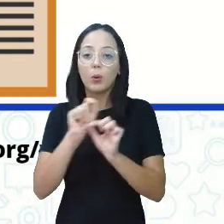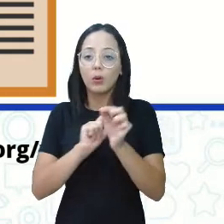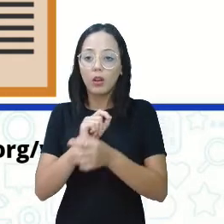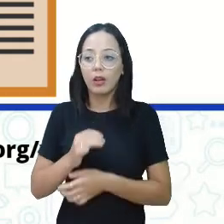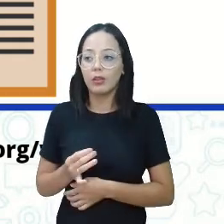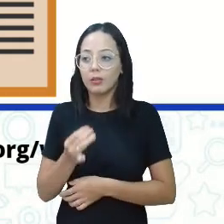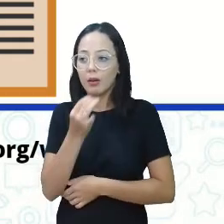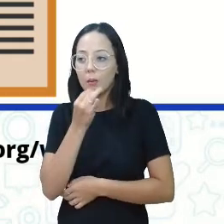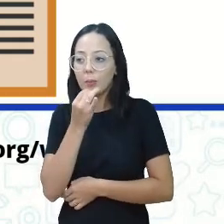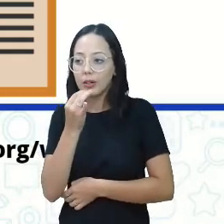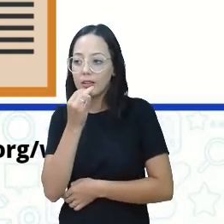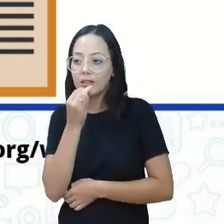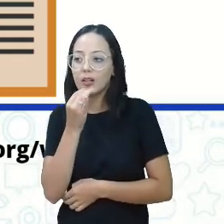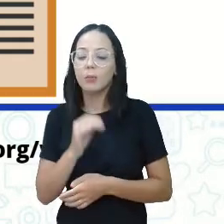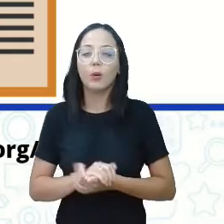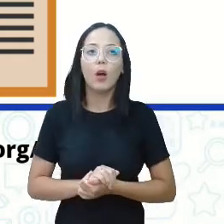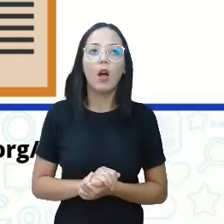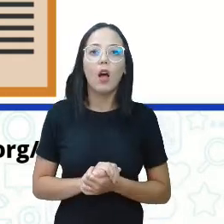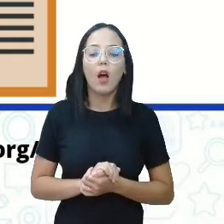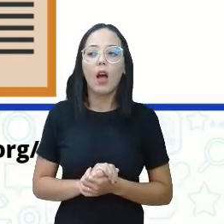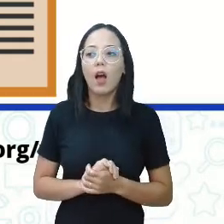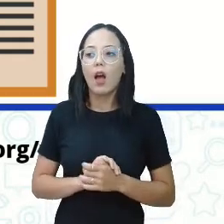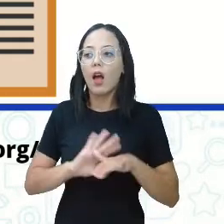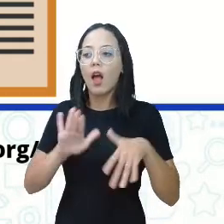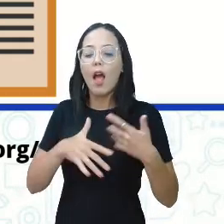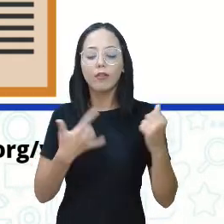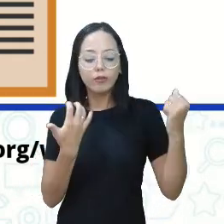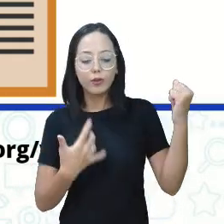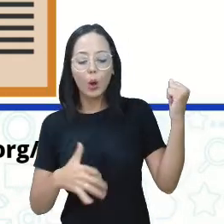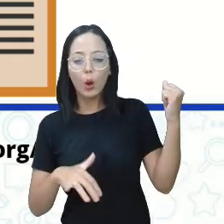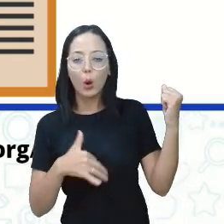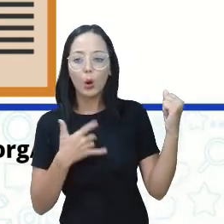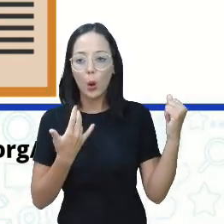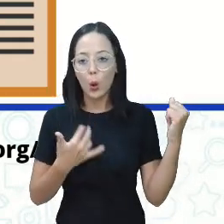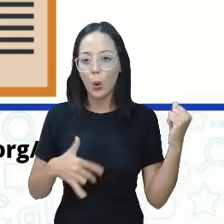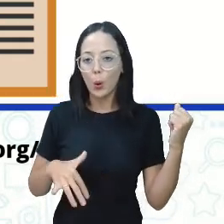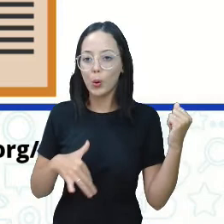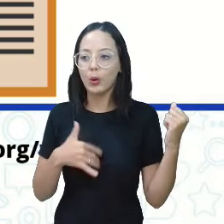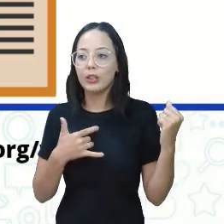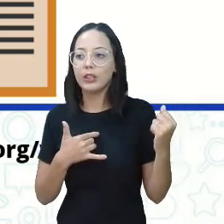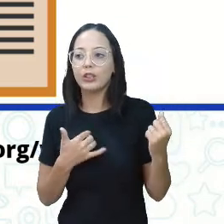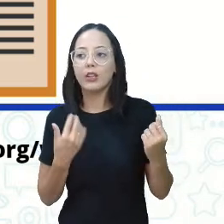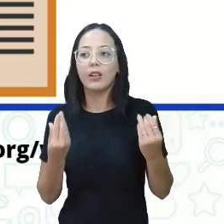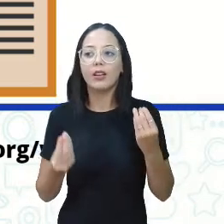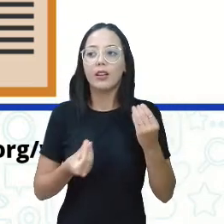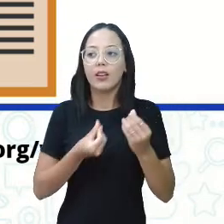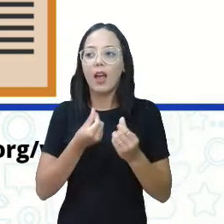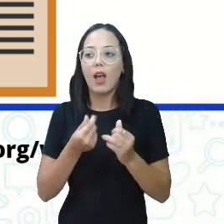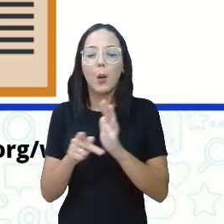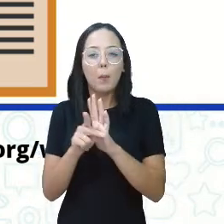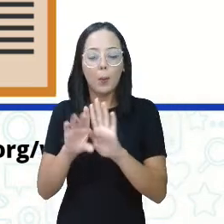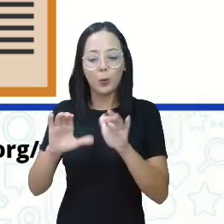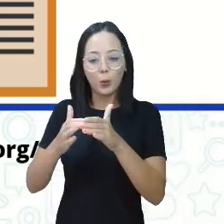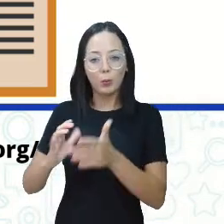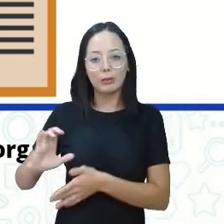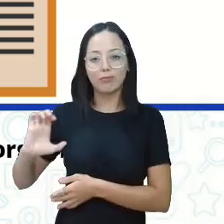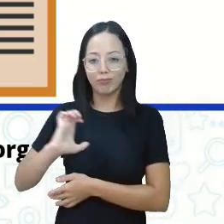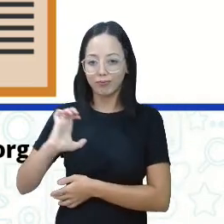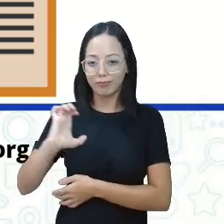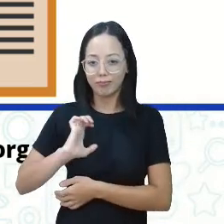de erudição, não é? Violões, algo mais elitizado,